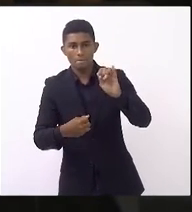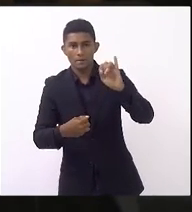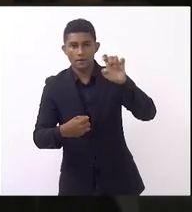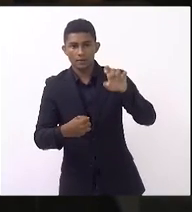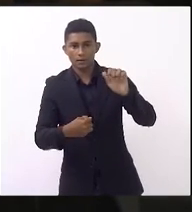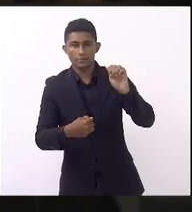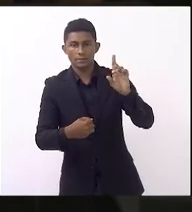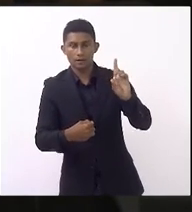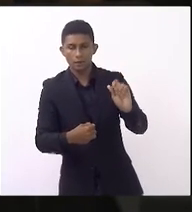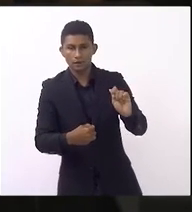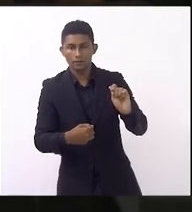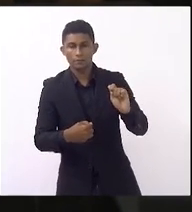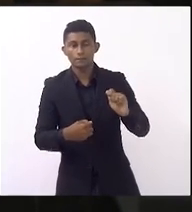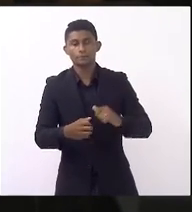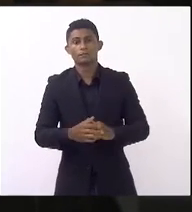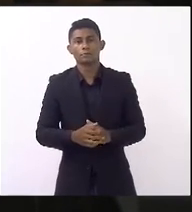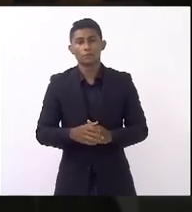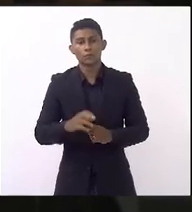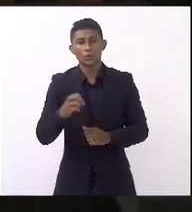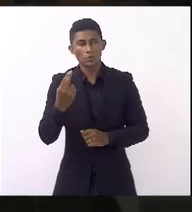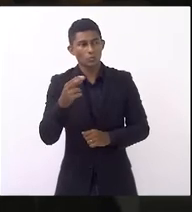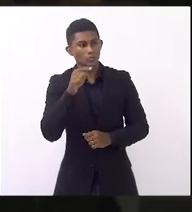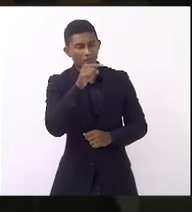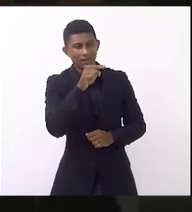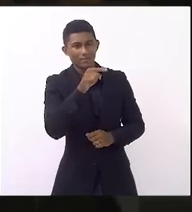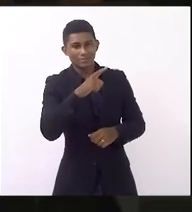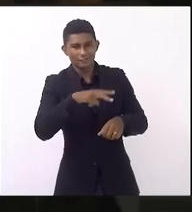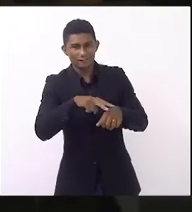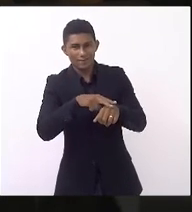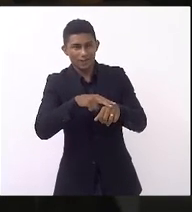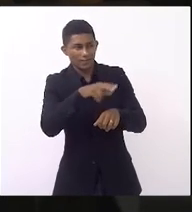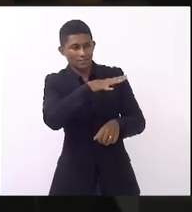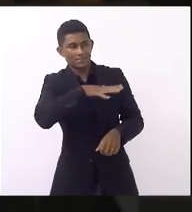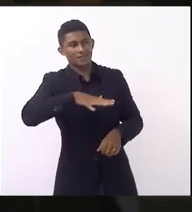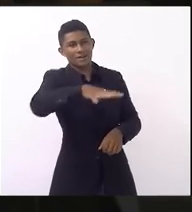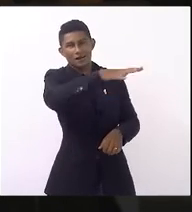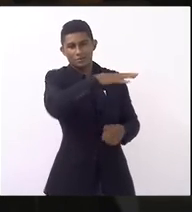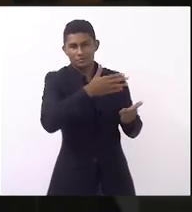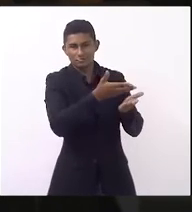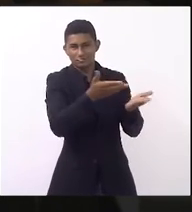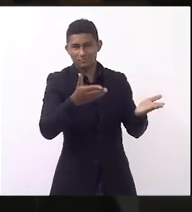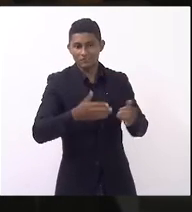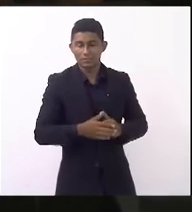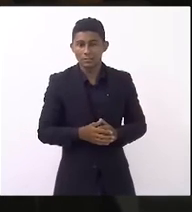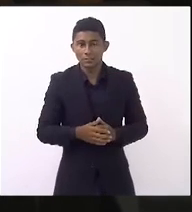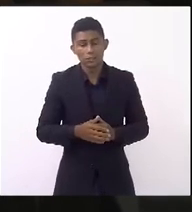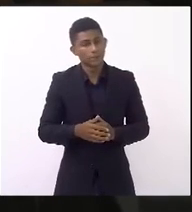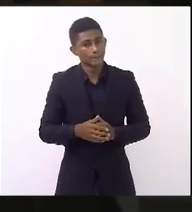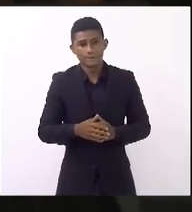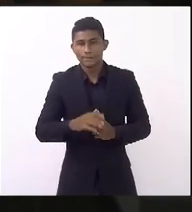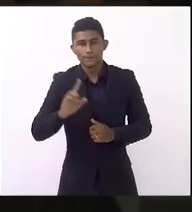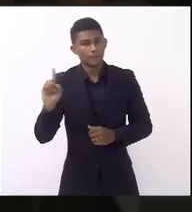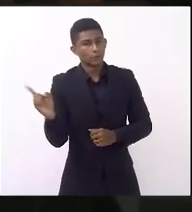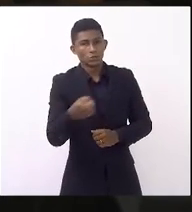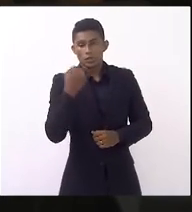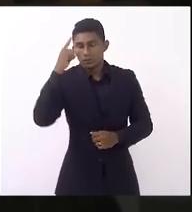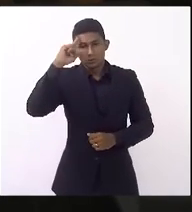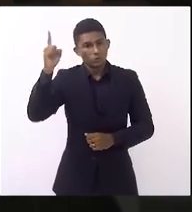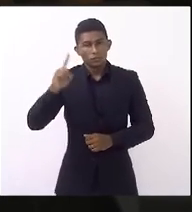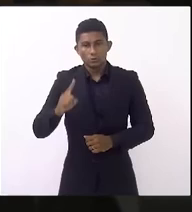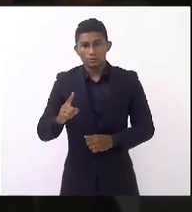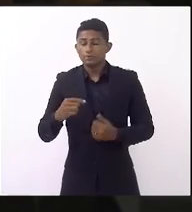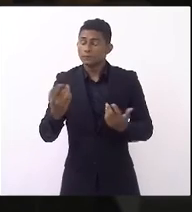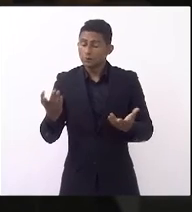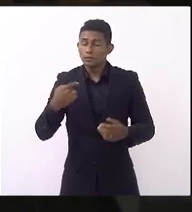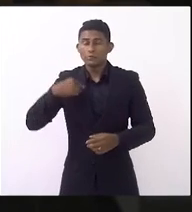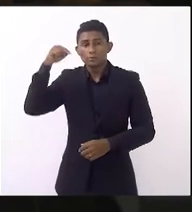na nossa estimada Costa Verde. Então, o que eu faço questão de